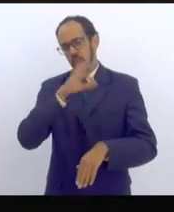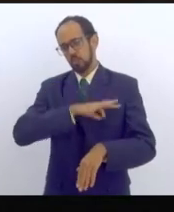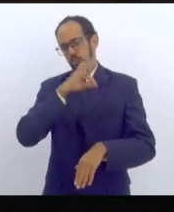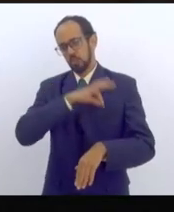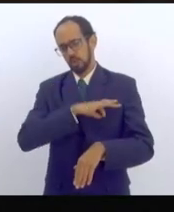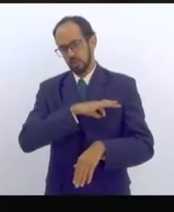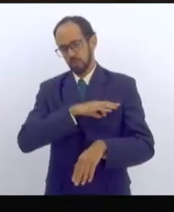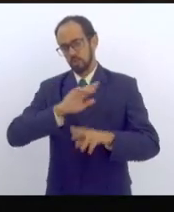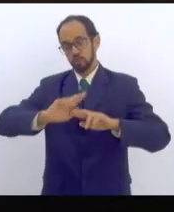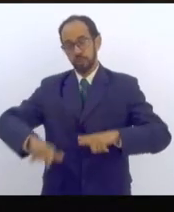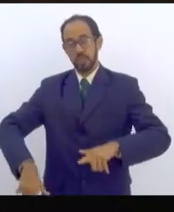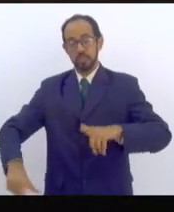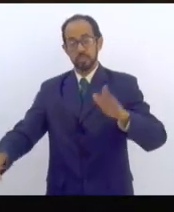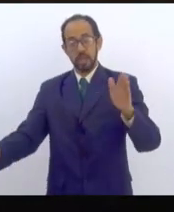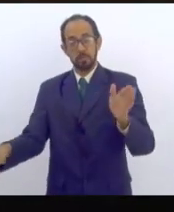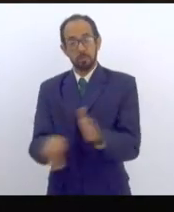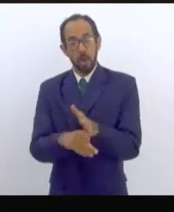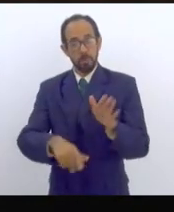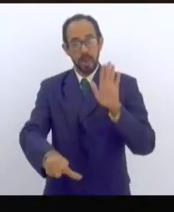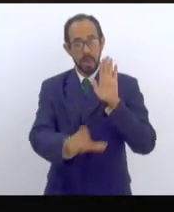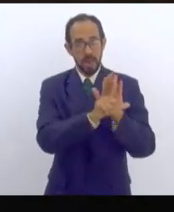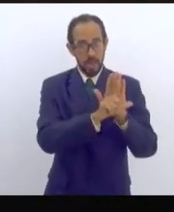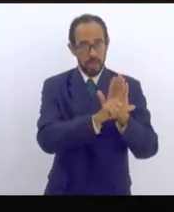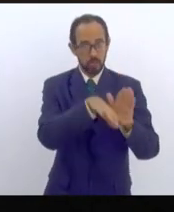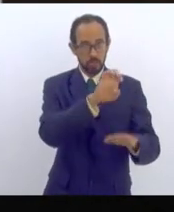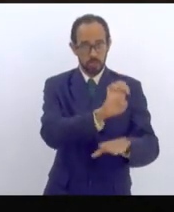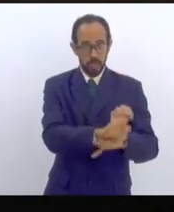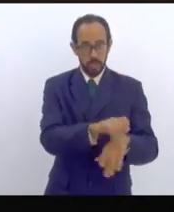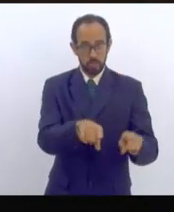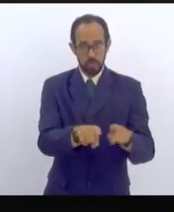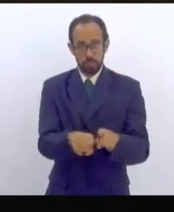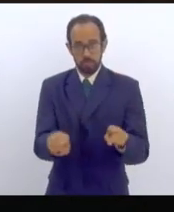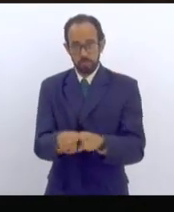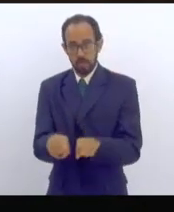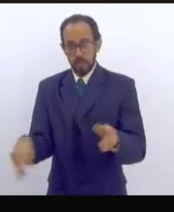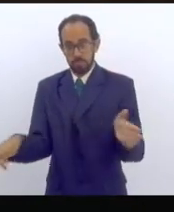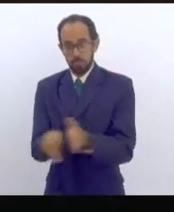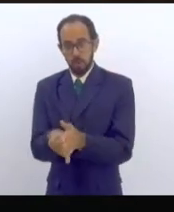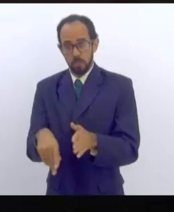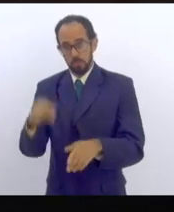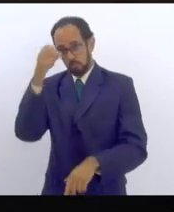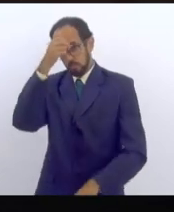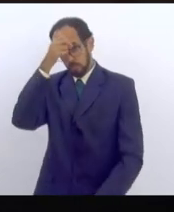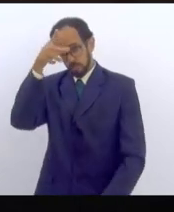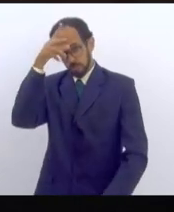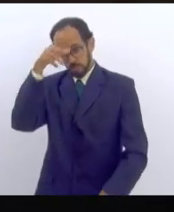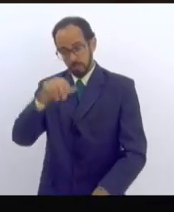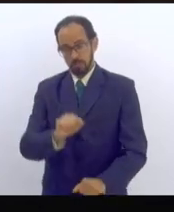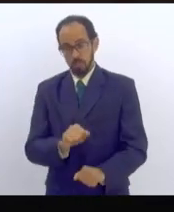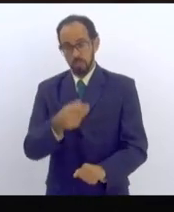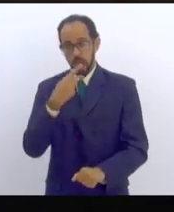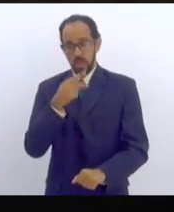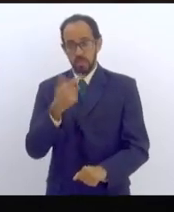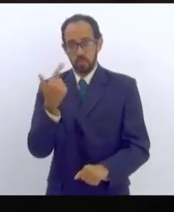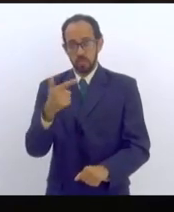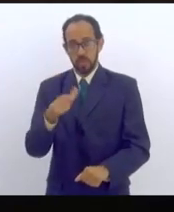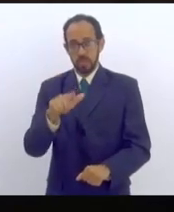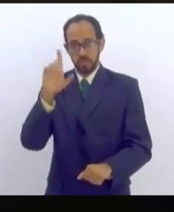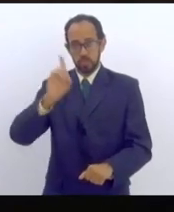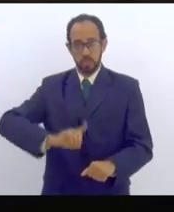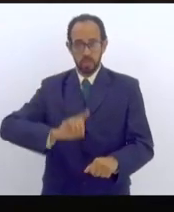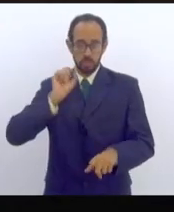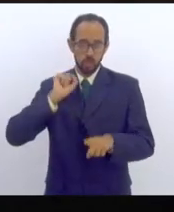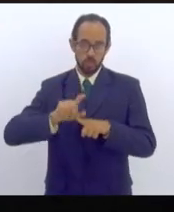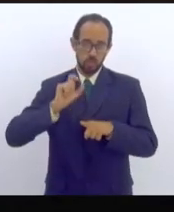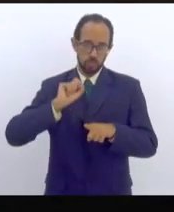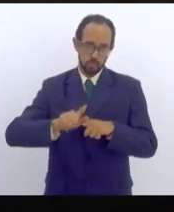estadual, divergente da lei municipal de Petrópolis, colocando que elas não têm direito ao aluguel social, e apresento essa